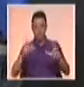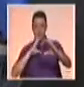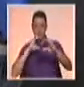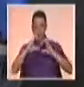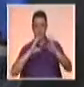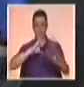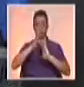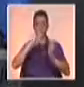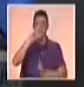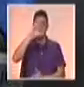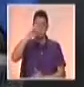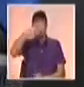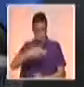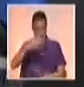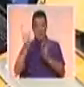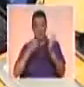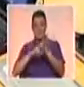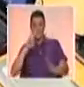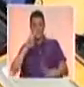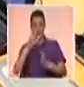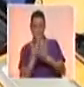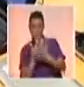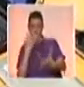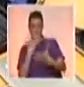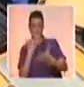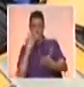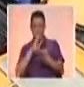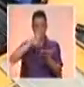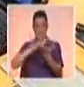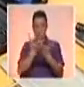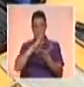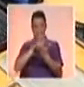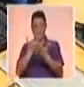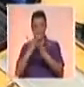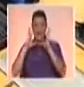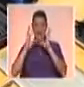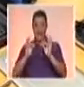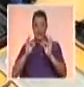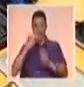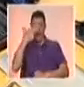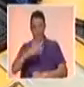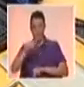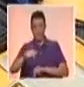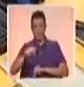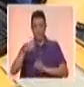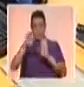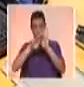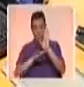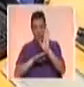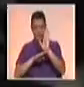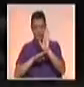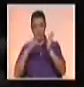comunicam através de língua gestual precisarem de ver uma imagem maior do intérprete do que aquela que existe habitualmente nos programas.